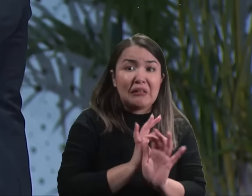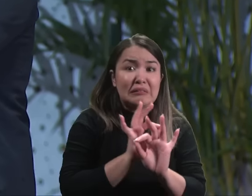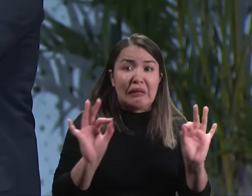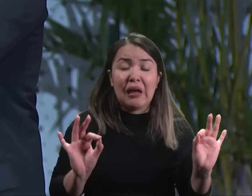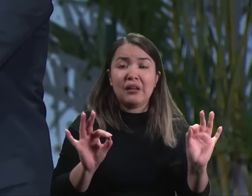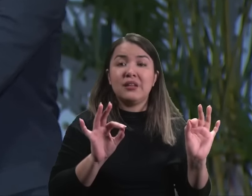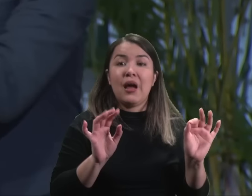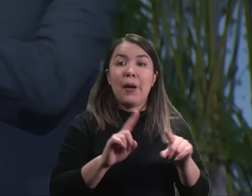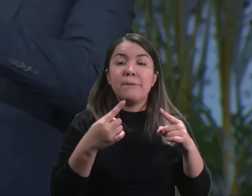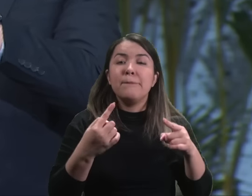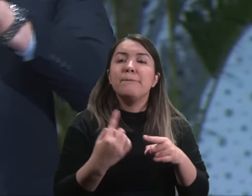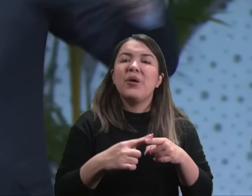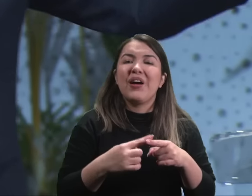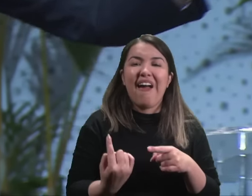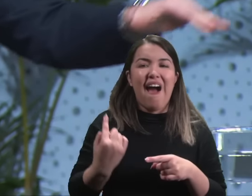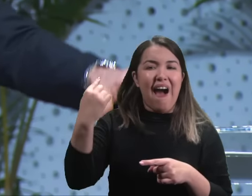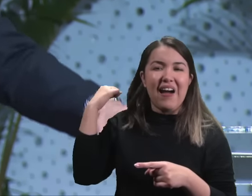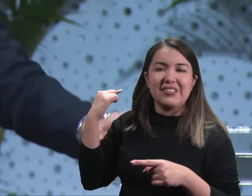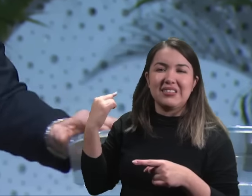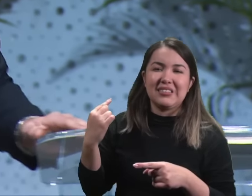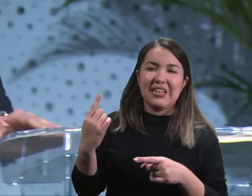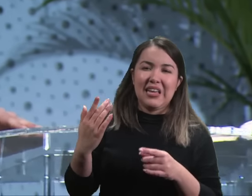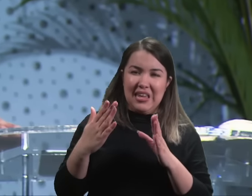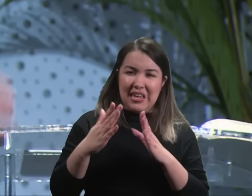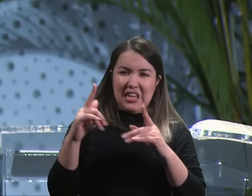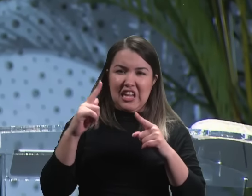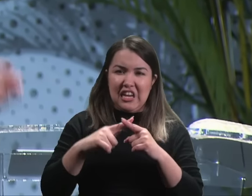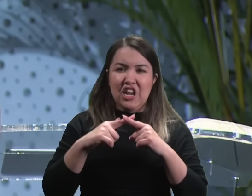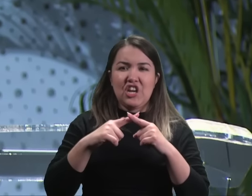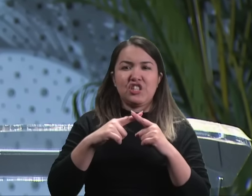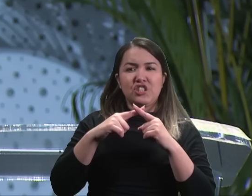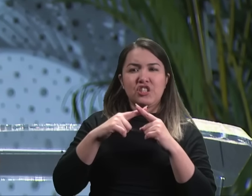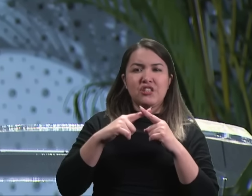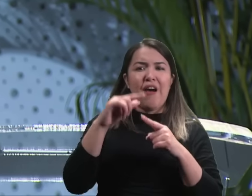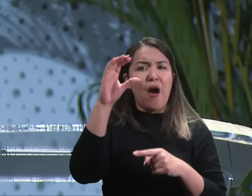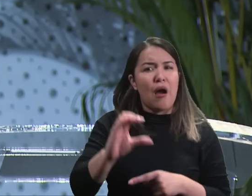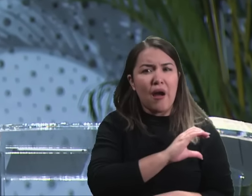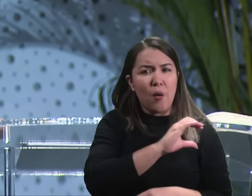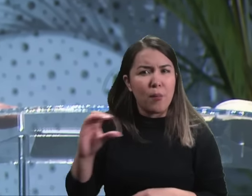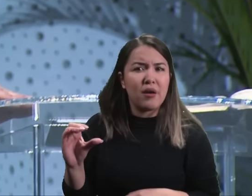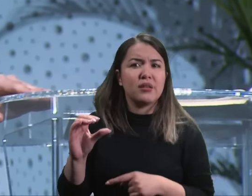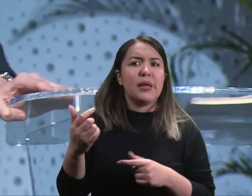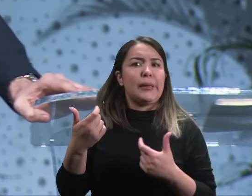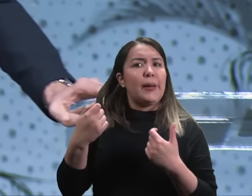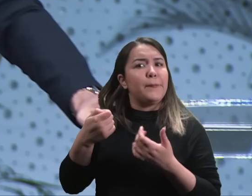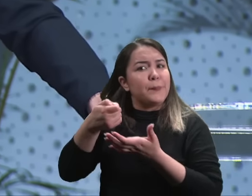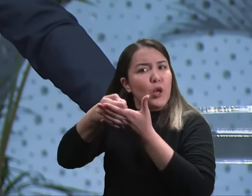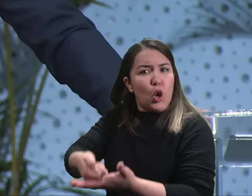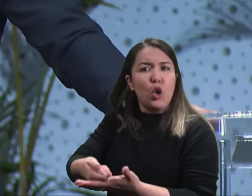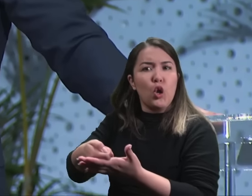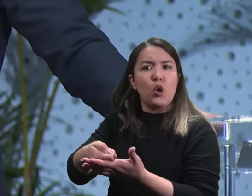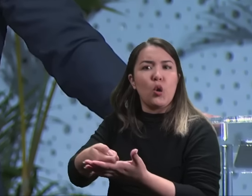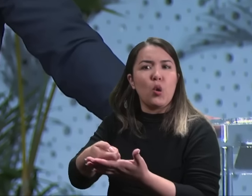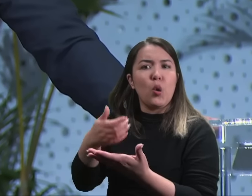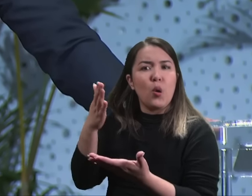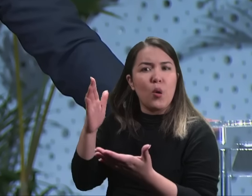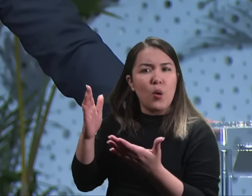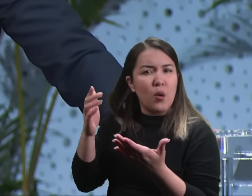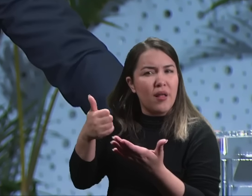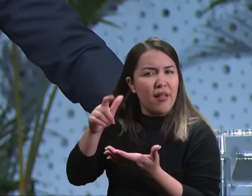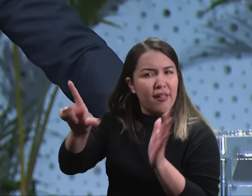a igreja romana colocou o Santuário por terra durante 1260 anos na Idade Média agora Eles olham e